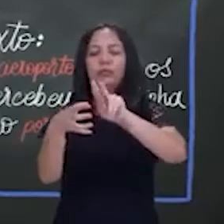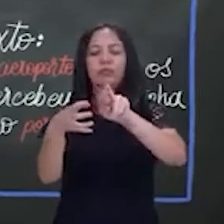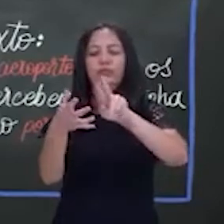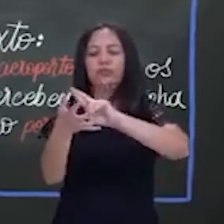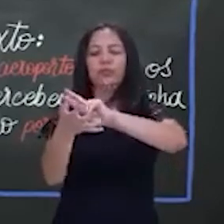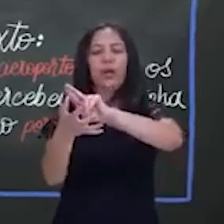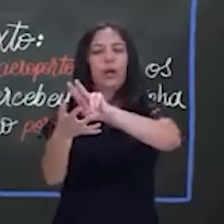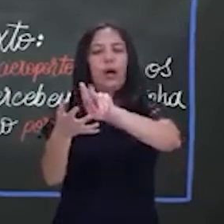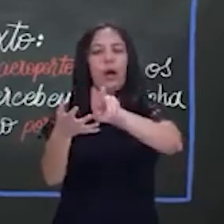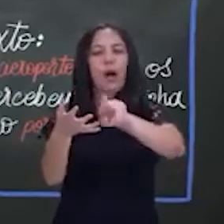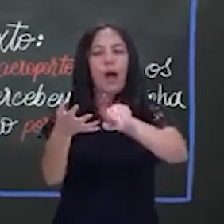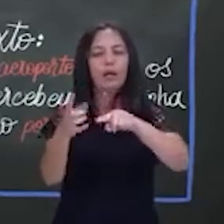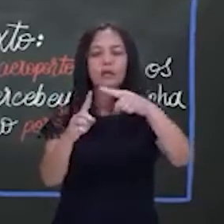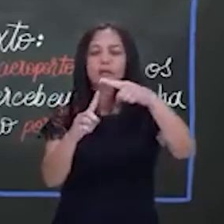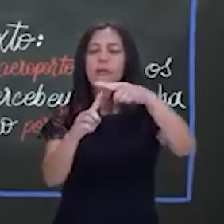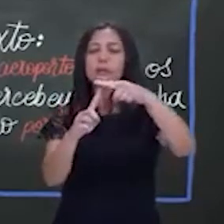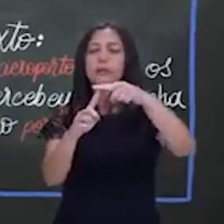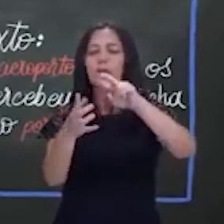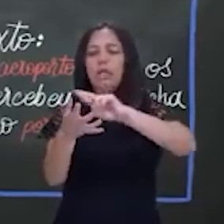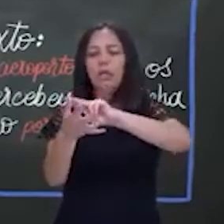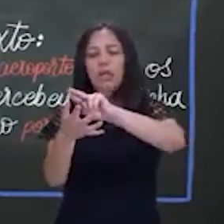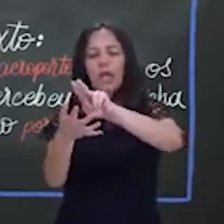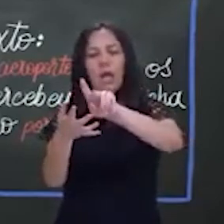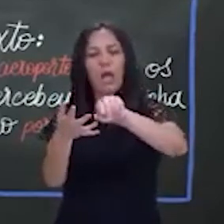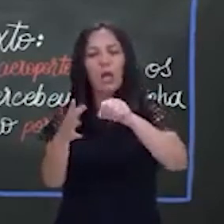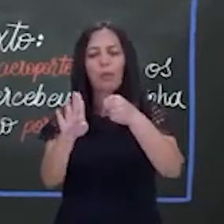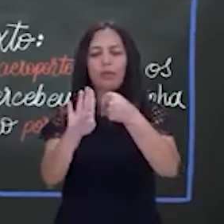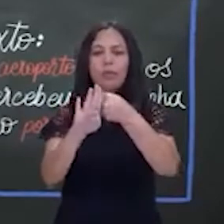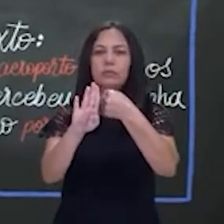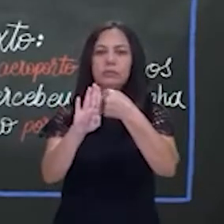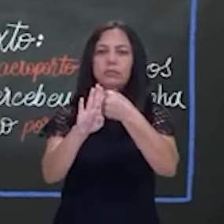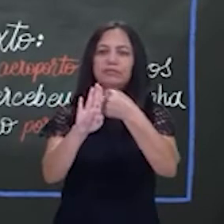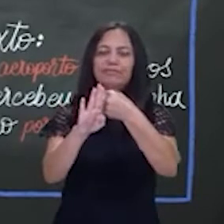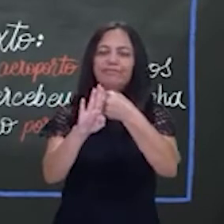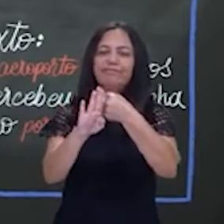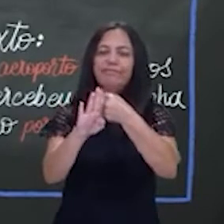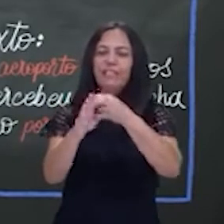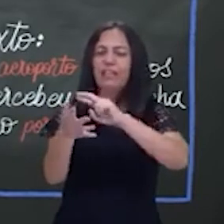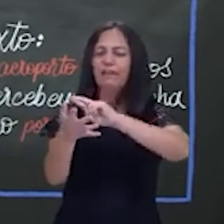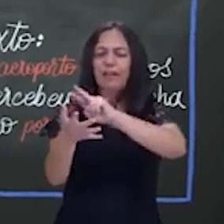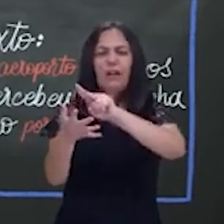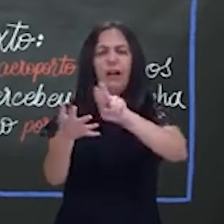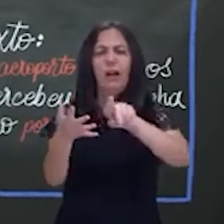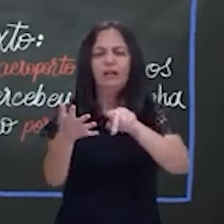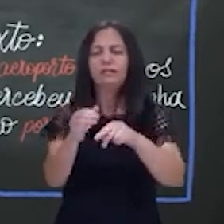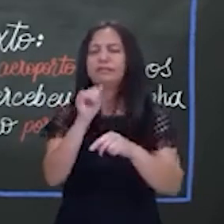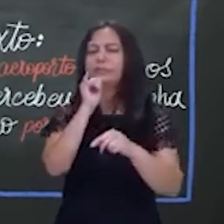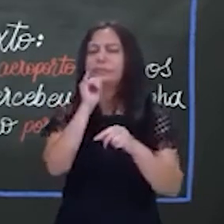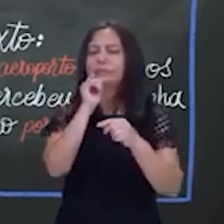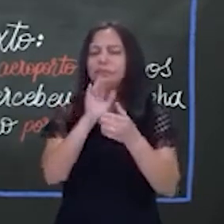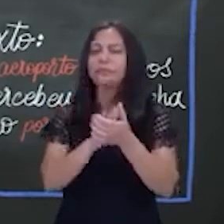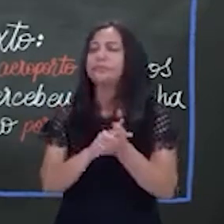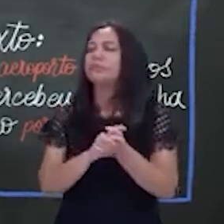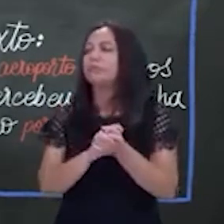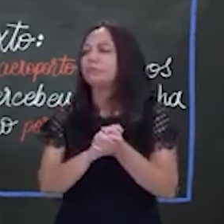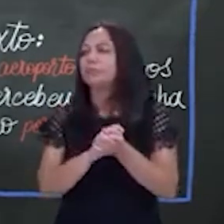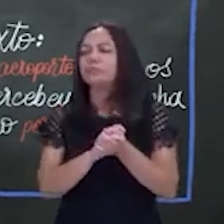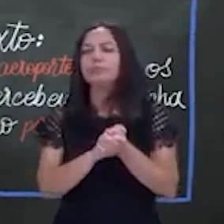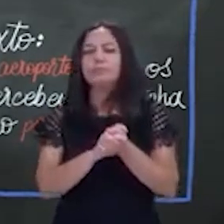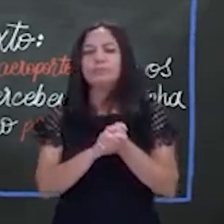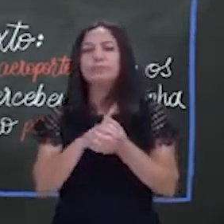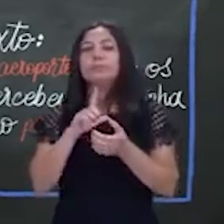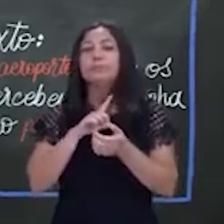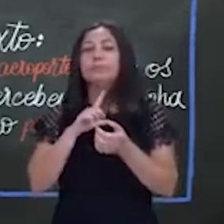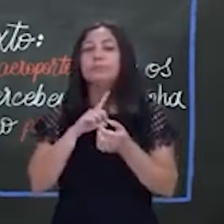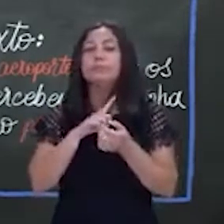muito variado. Existem diversos tipos de substantivos, e é isso que a gente vai começar a compreender a partir de agora, ok?